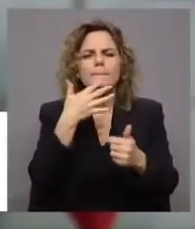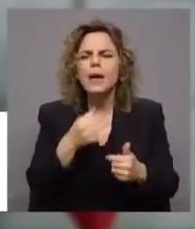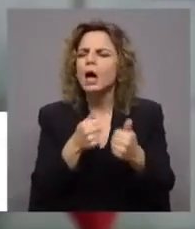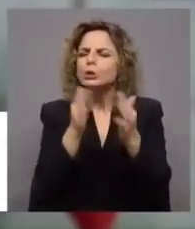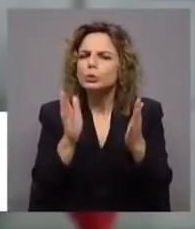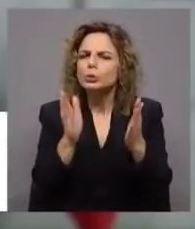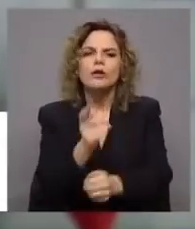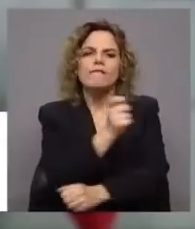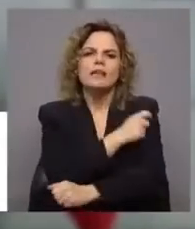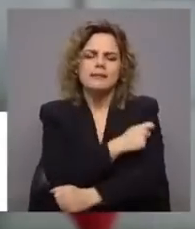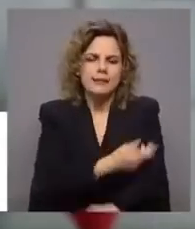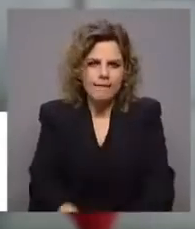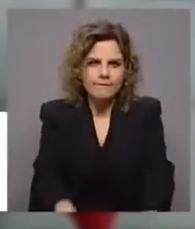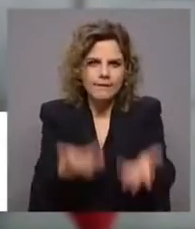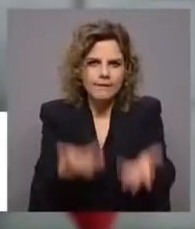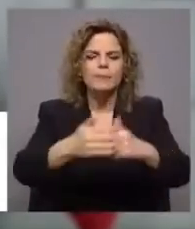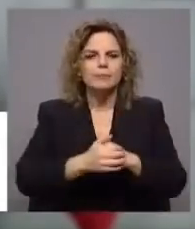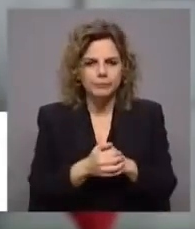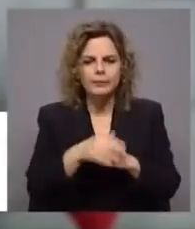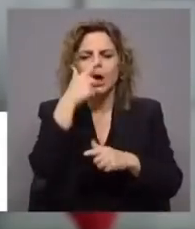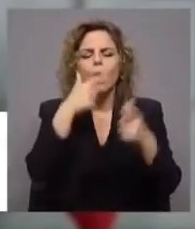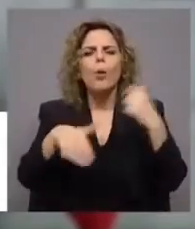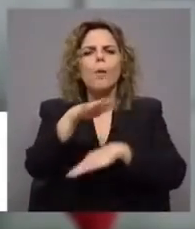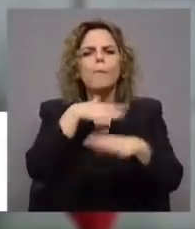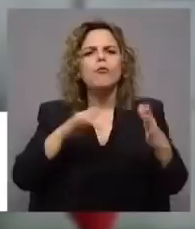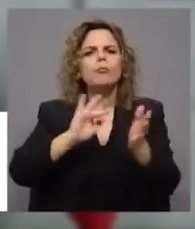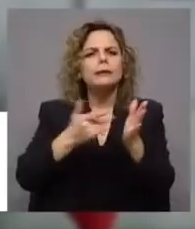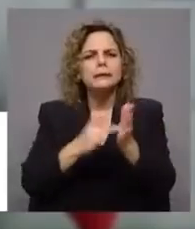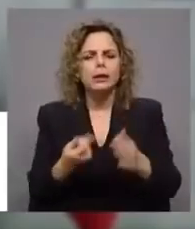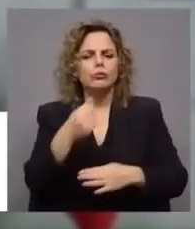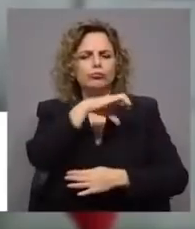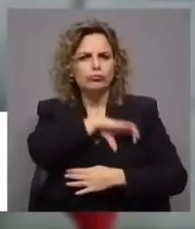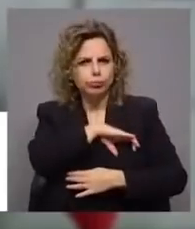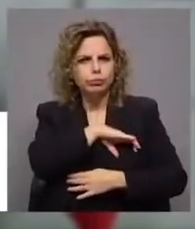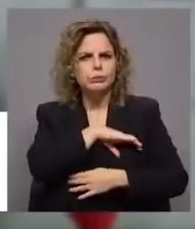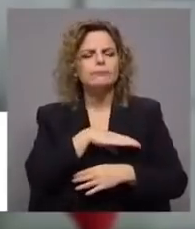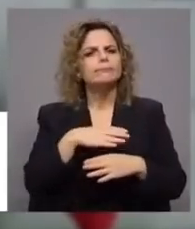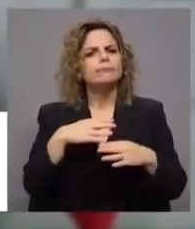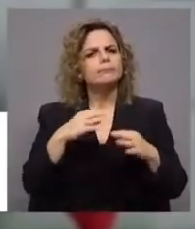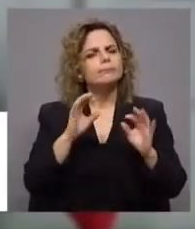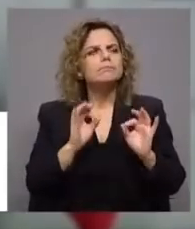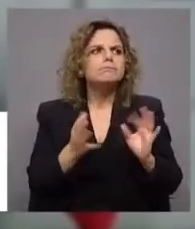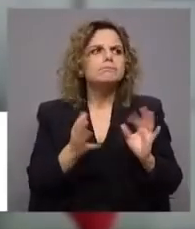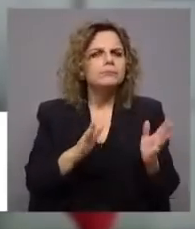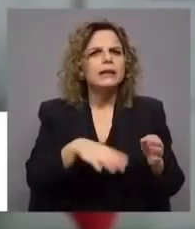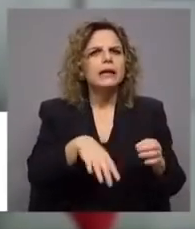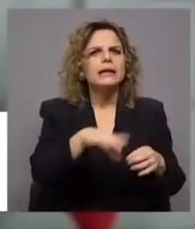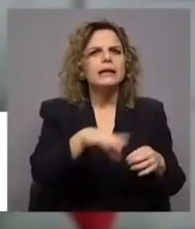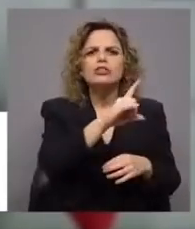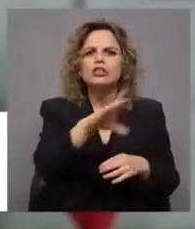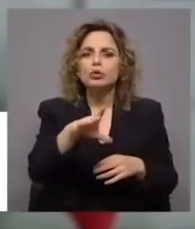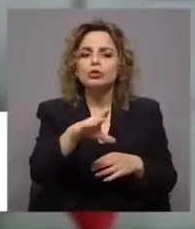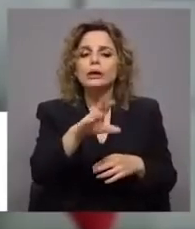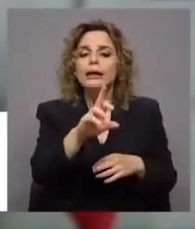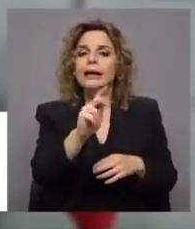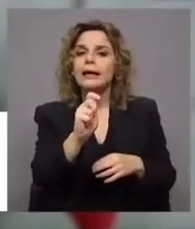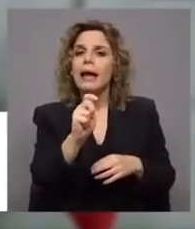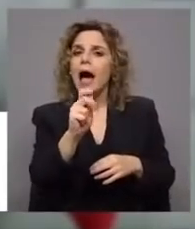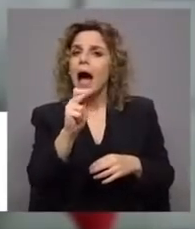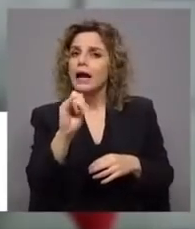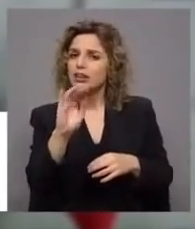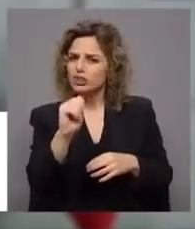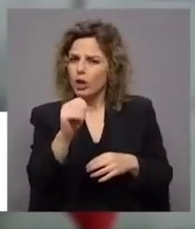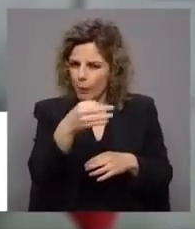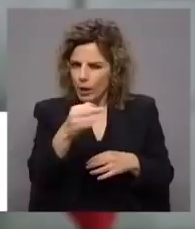estou interessado em brigar para que o povo brasileiro receba um salário emergencial de pelo menos R$600 para se manter. Eu